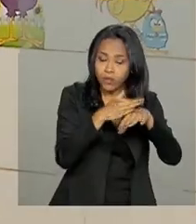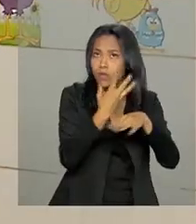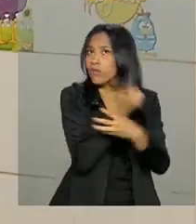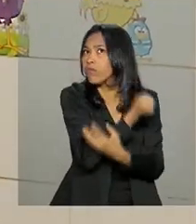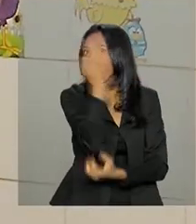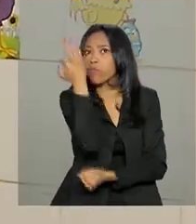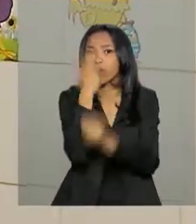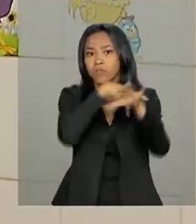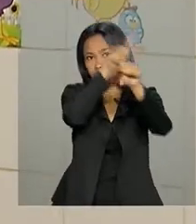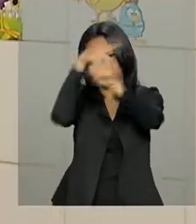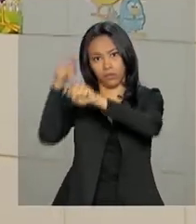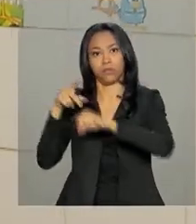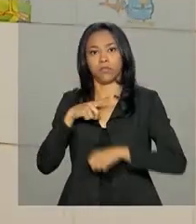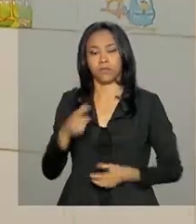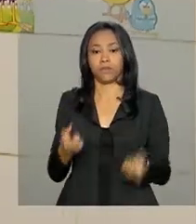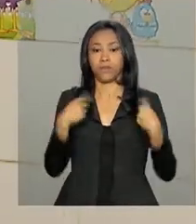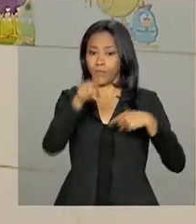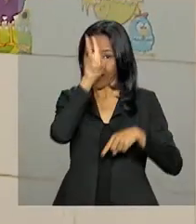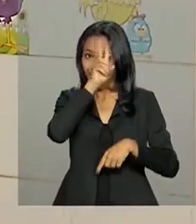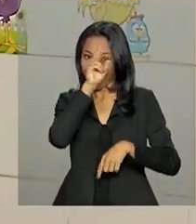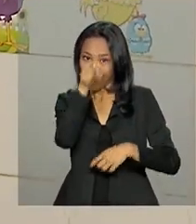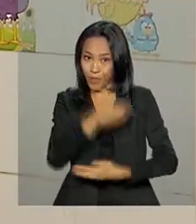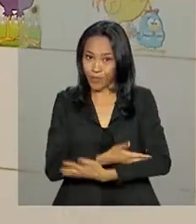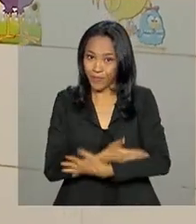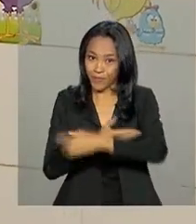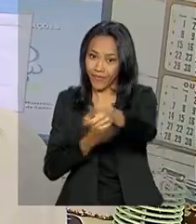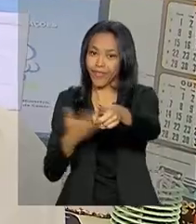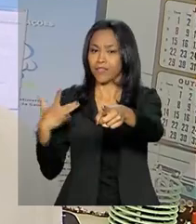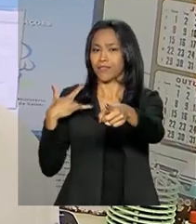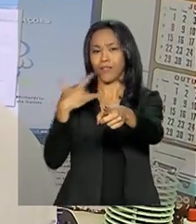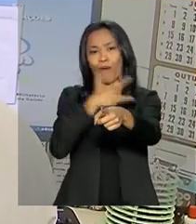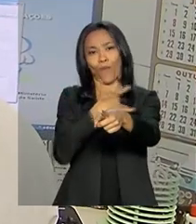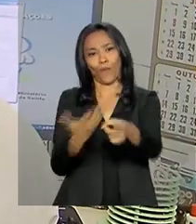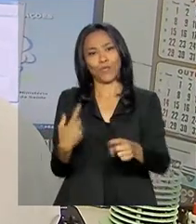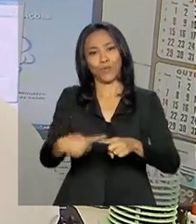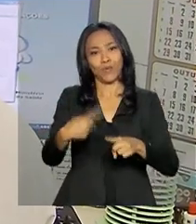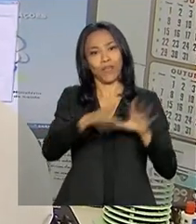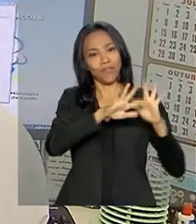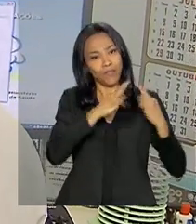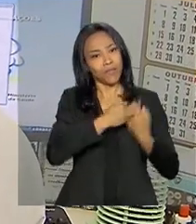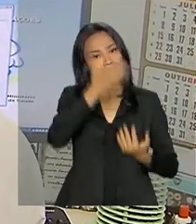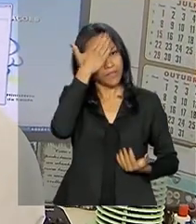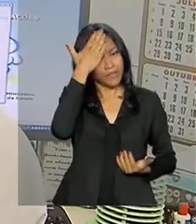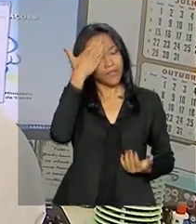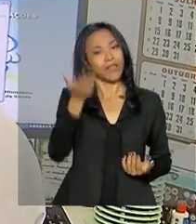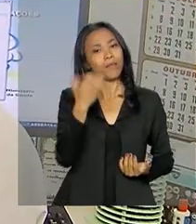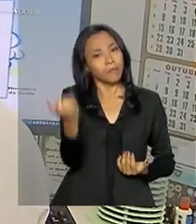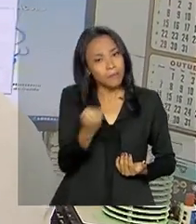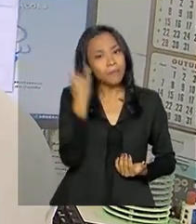E lembra do Caleb? Ele segue cheio de saúde, porque a família reconhece